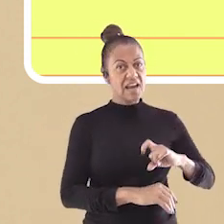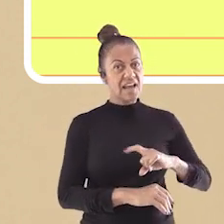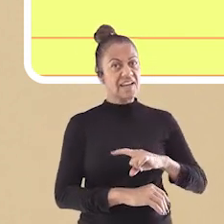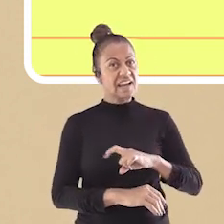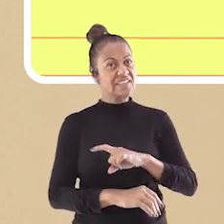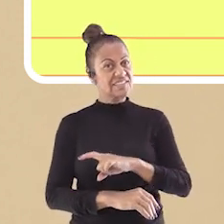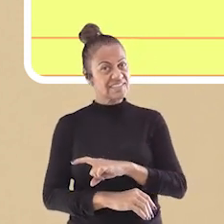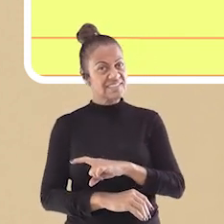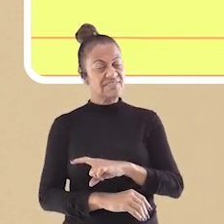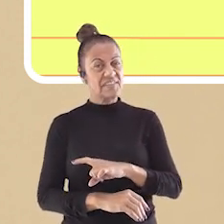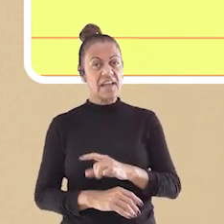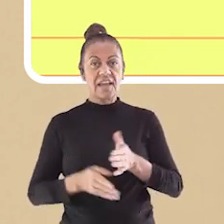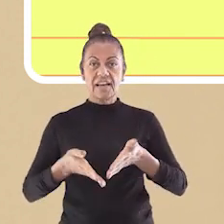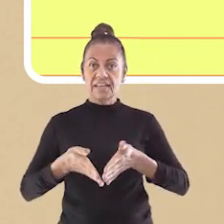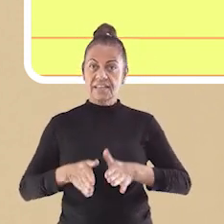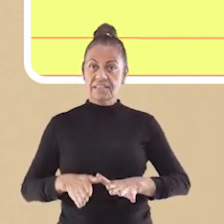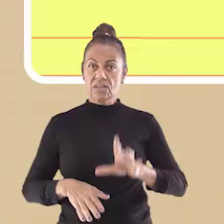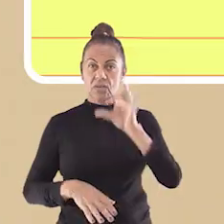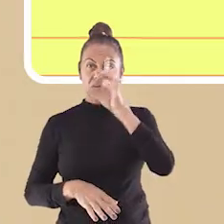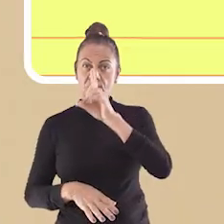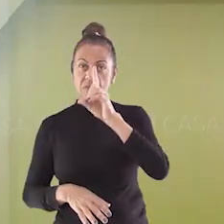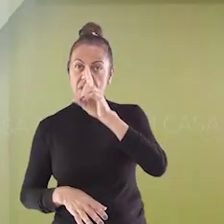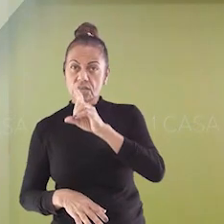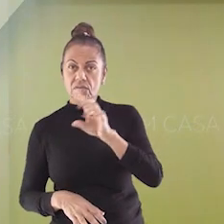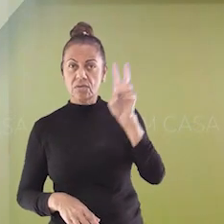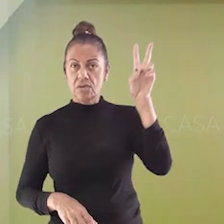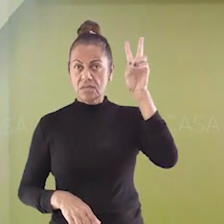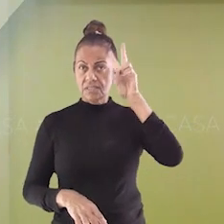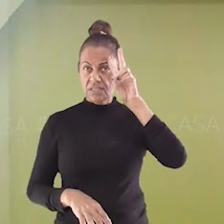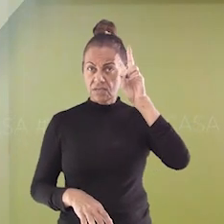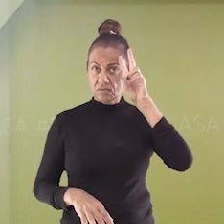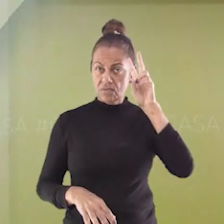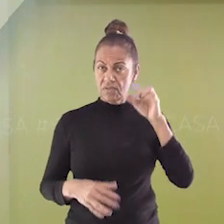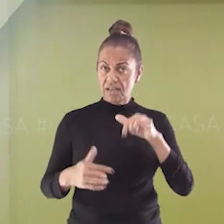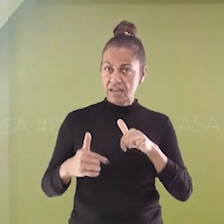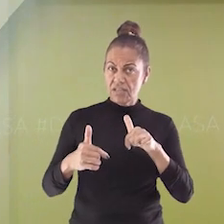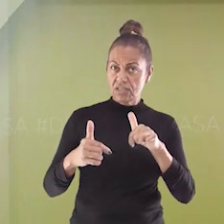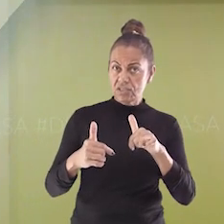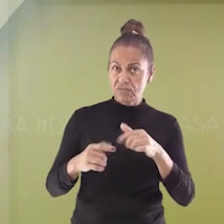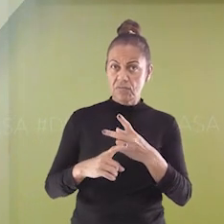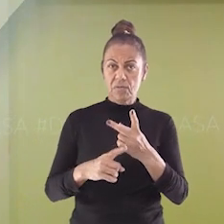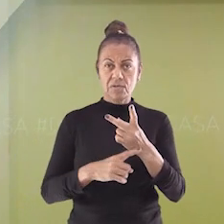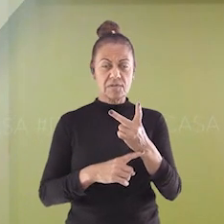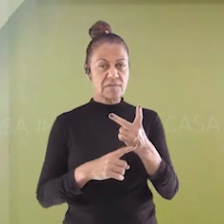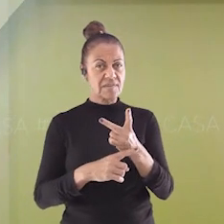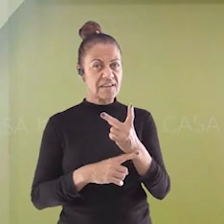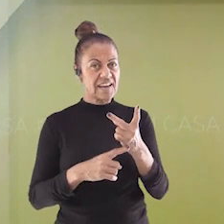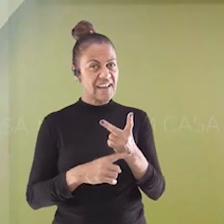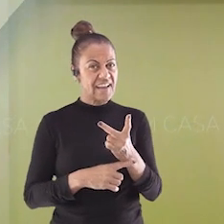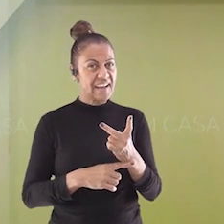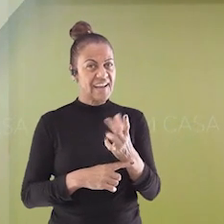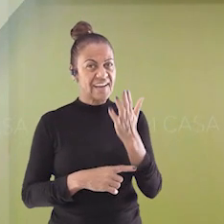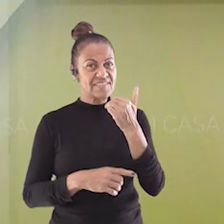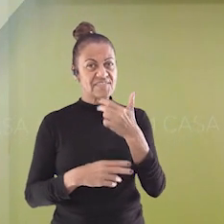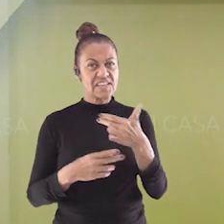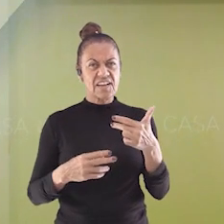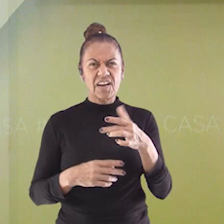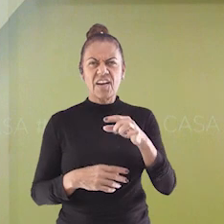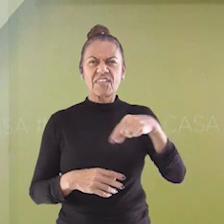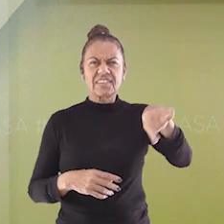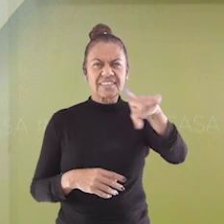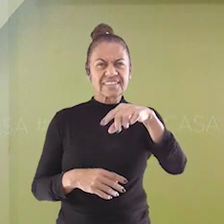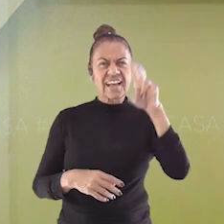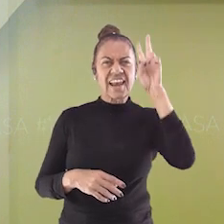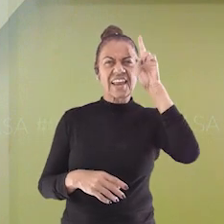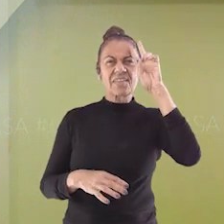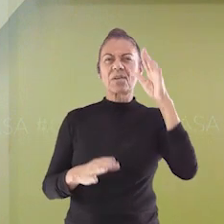já saiu em busca de seu alimento. E você aí em casa, lembra qual foi a primeira fruta que ela comeu?